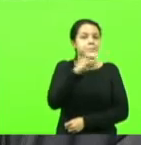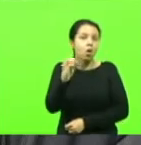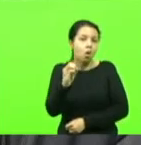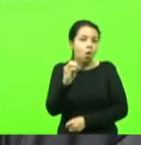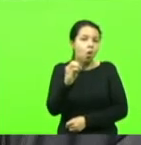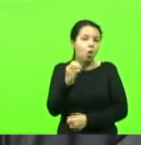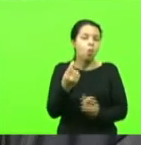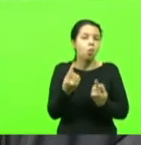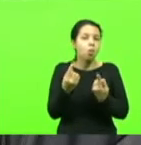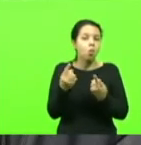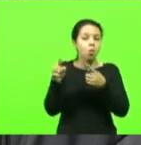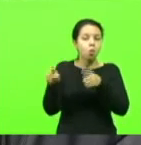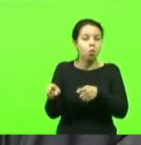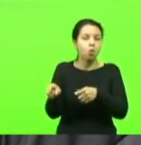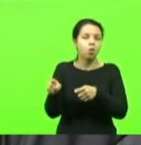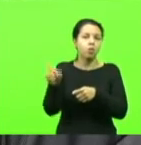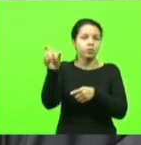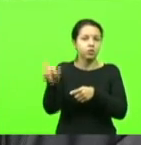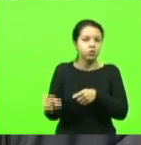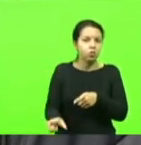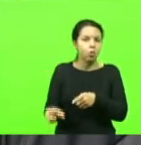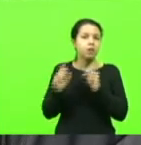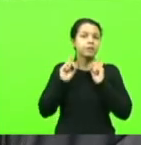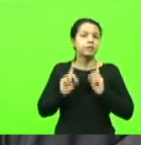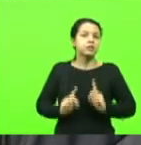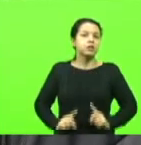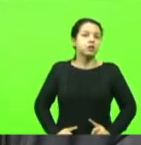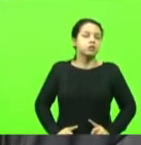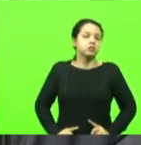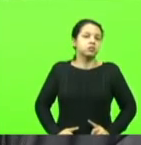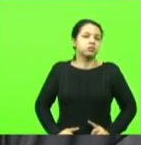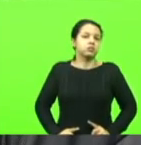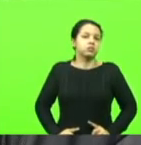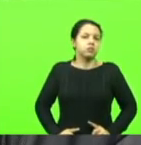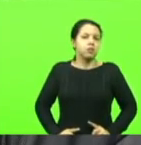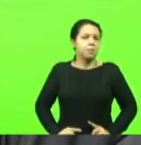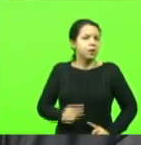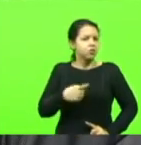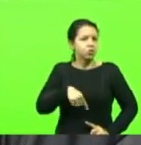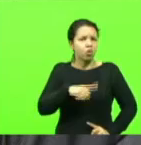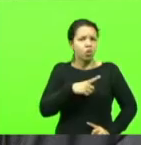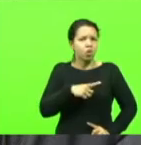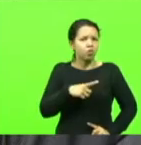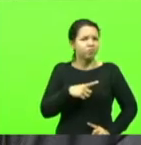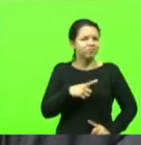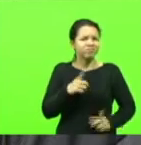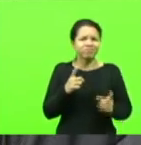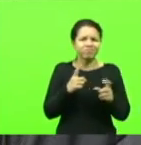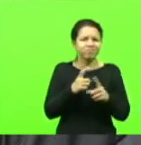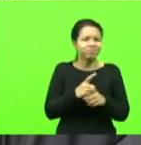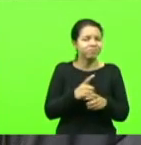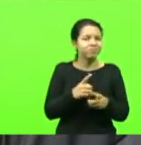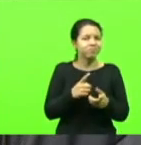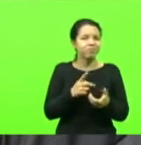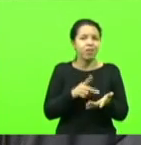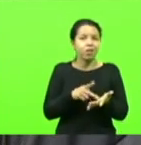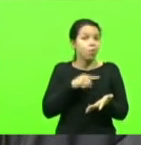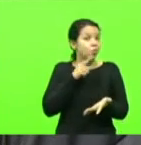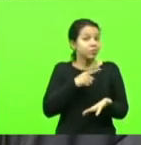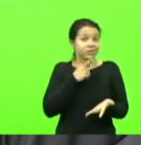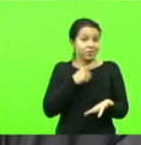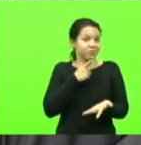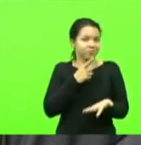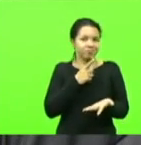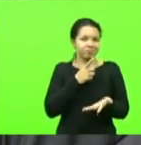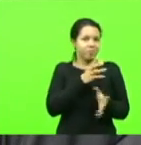relativas a pessoas com deficiência e a gente teve uma dificuldade muito grande Aliás não uma dificuldade não se teve não se conseguiu